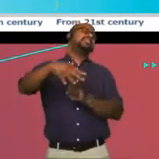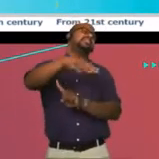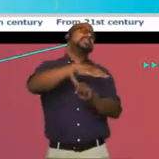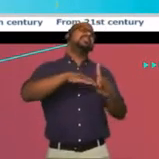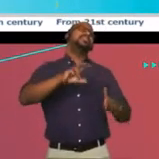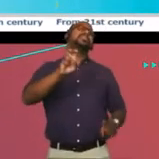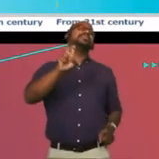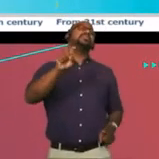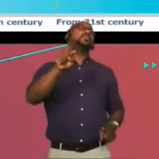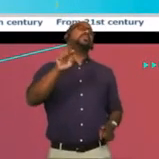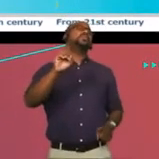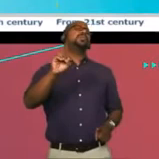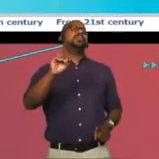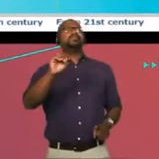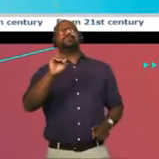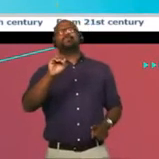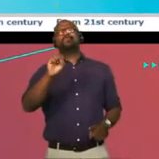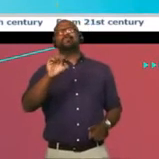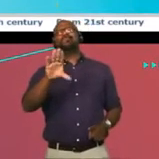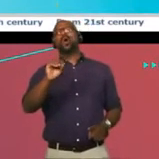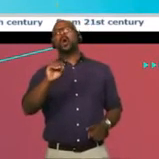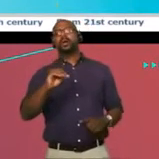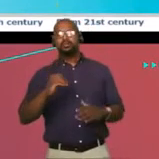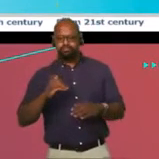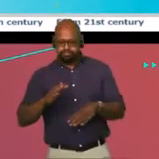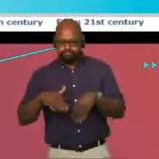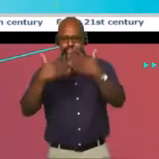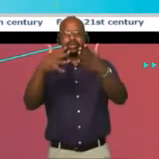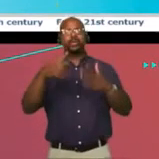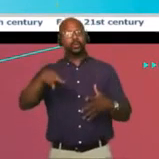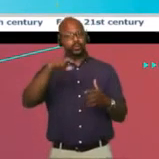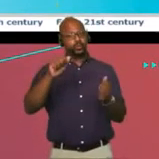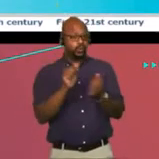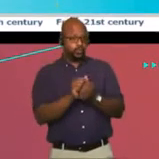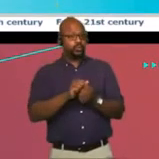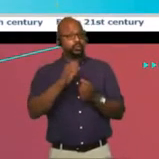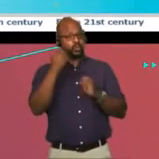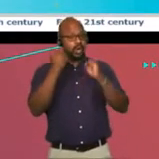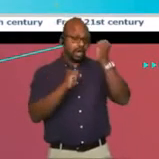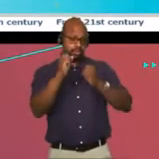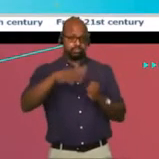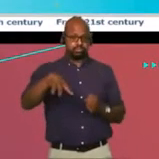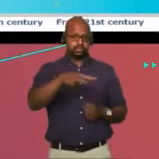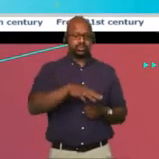5.0 e como é que ela se desenvolveu junto com a indústria